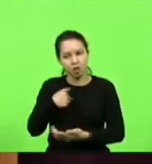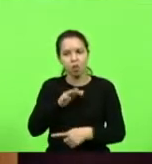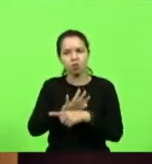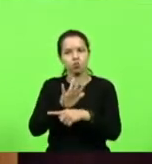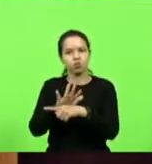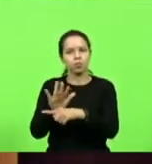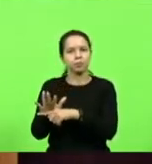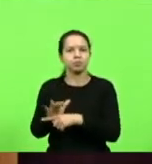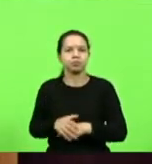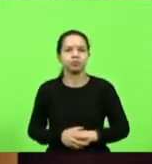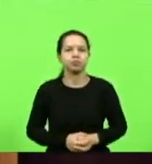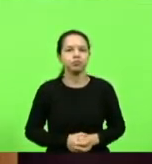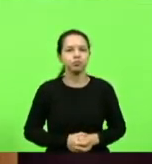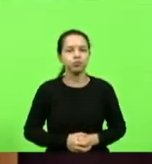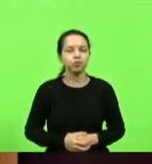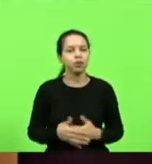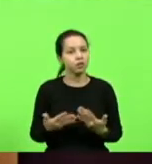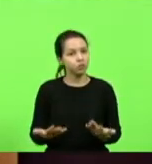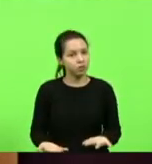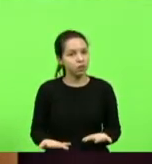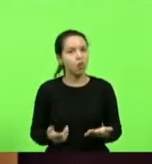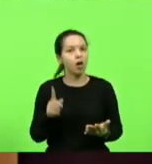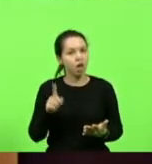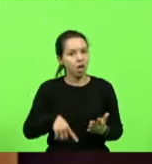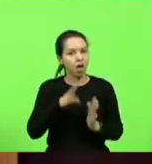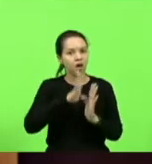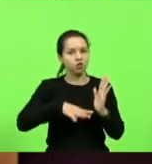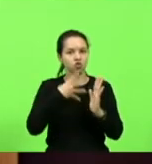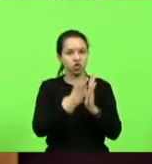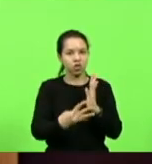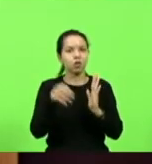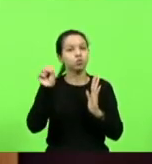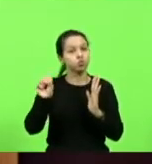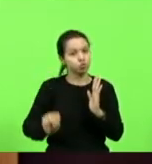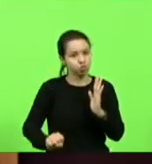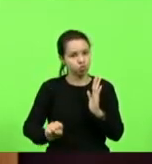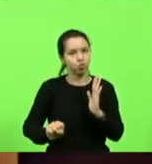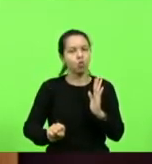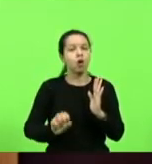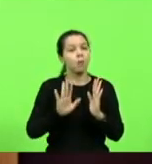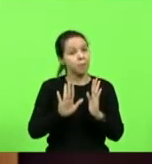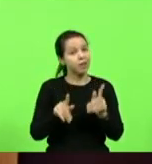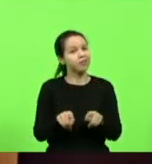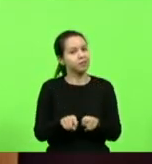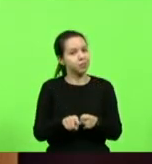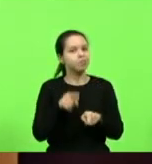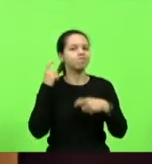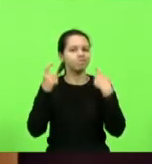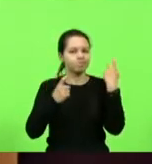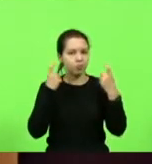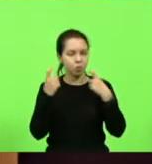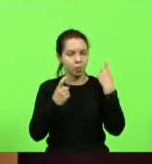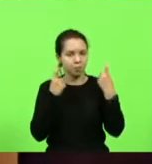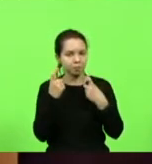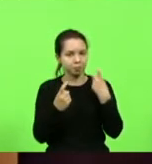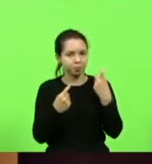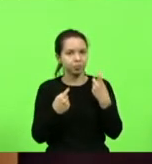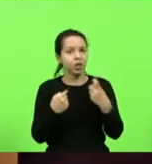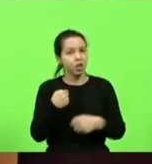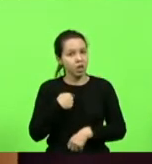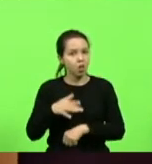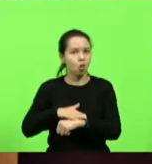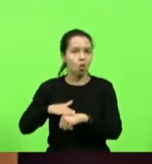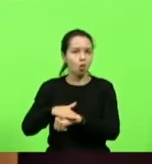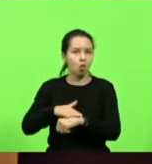Bom, mas essa foi a agenda do Sul. Também nos trouxe um fato muito preocupante. Tive a oportunidade de conversar